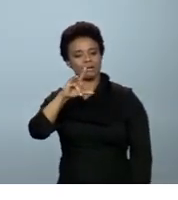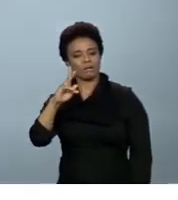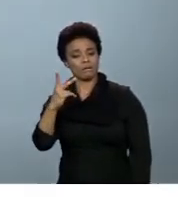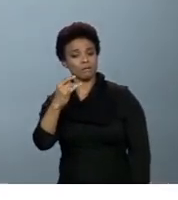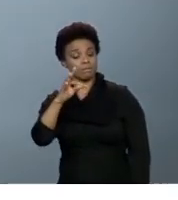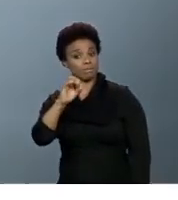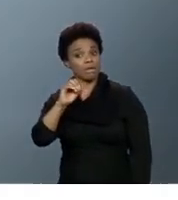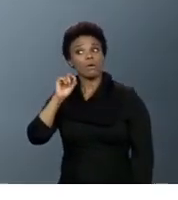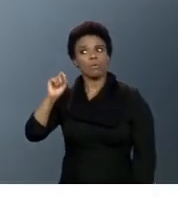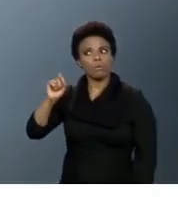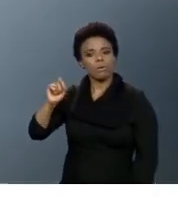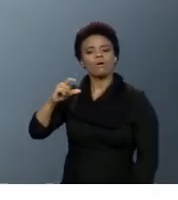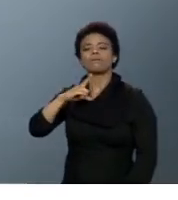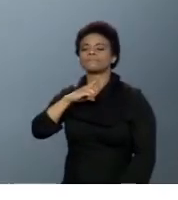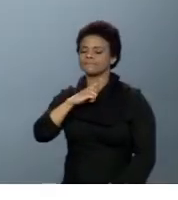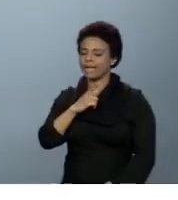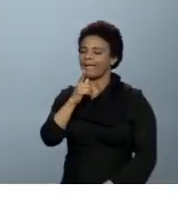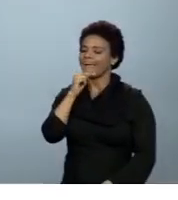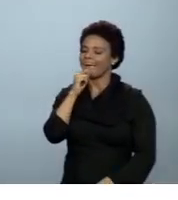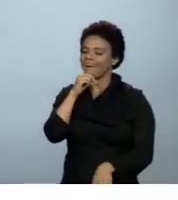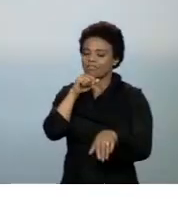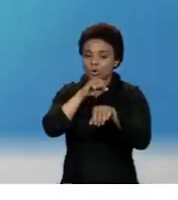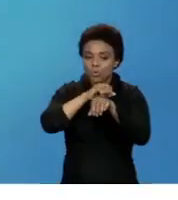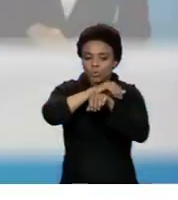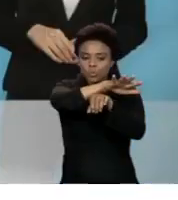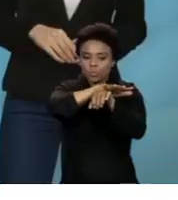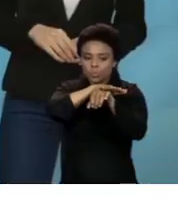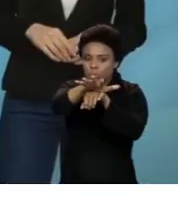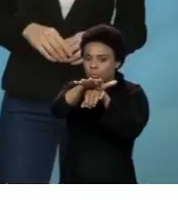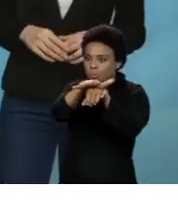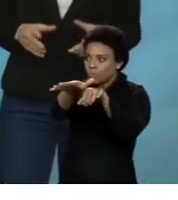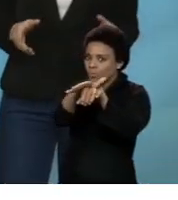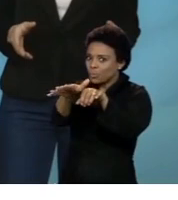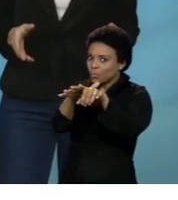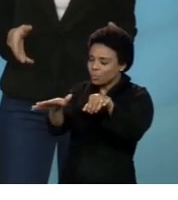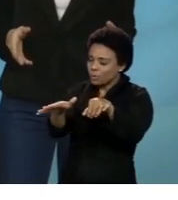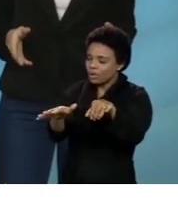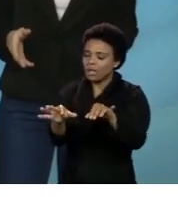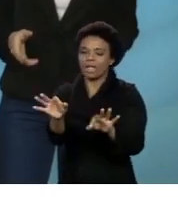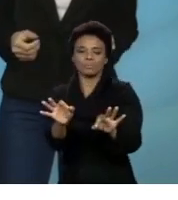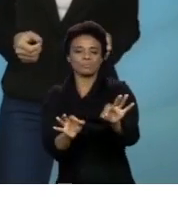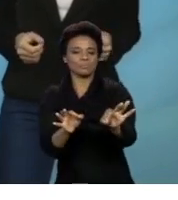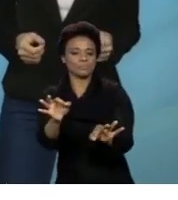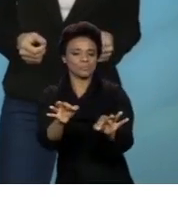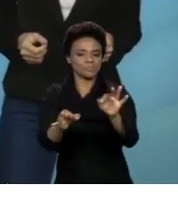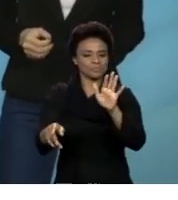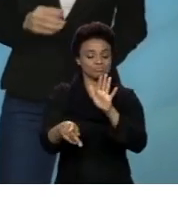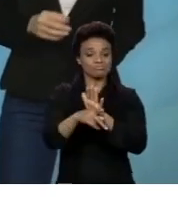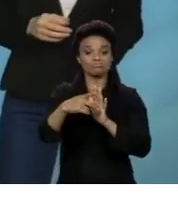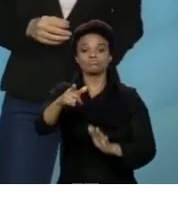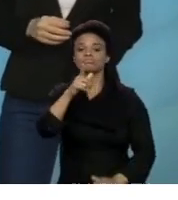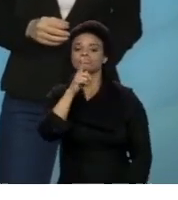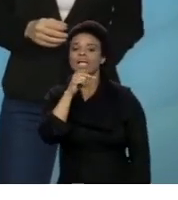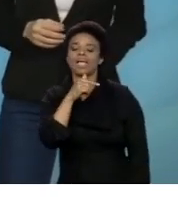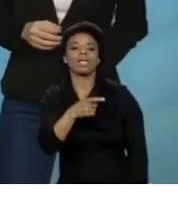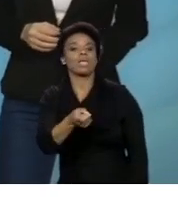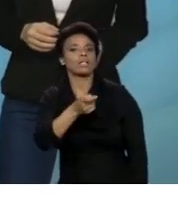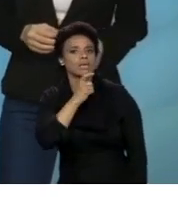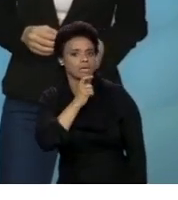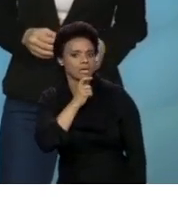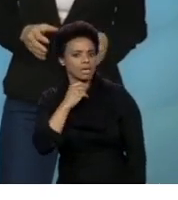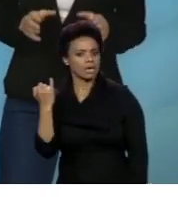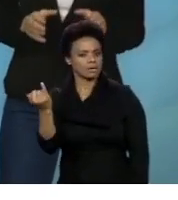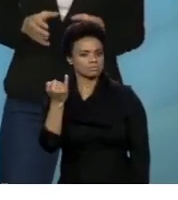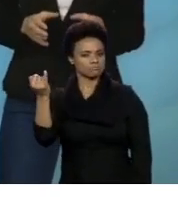alimentar os diversos pontos de consumo da edificação. Ao planejar a instalação do sistema de água fria, é importante desenhar